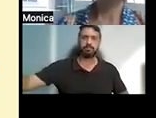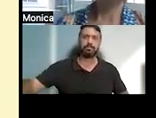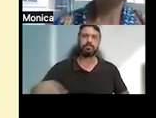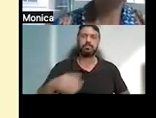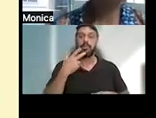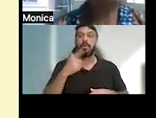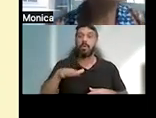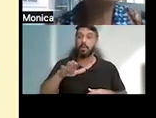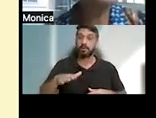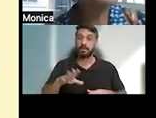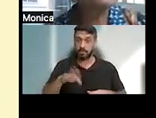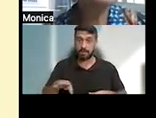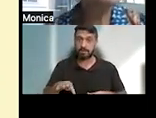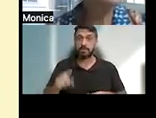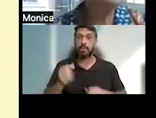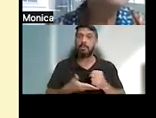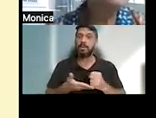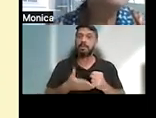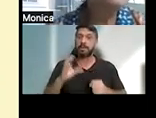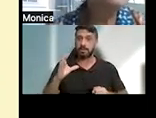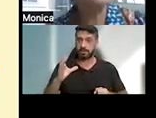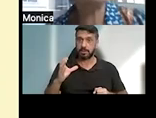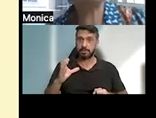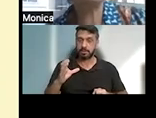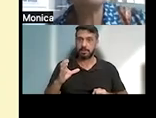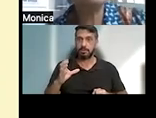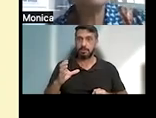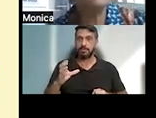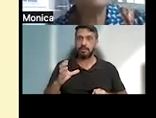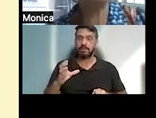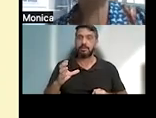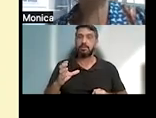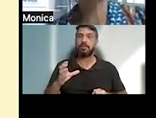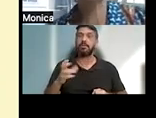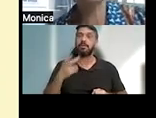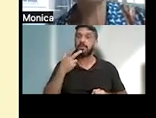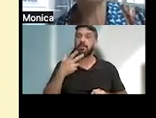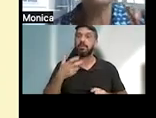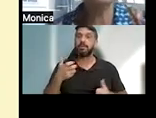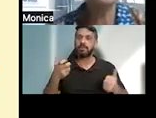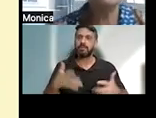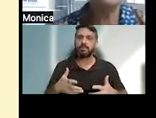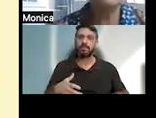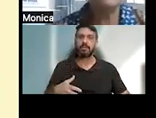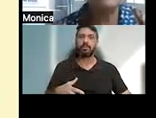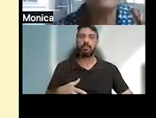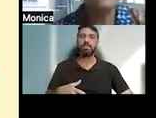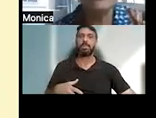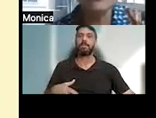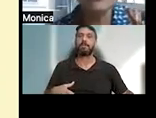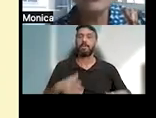na ciência. É claro Uhum, que é uma coisa básica, mas isso é um grãozinho que você está colocando em algum conhecimento e com